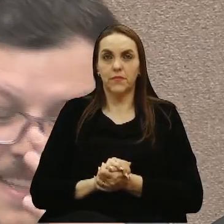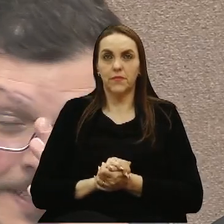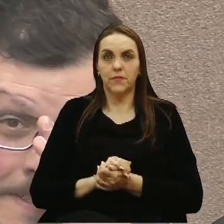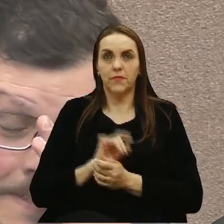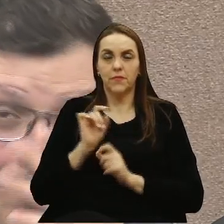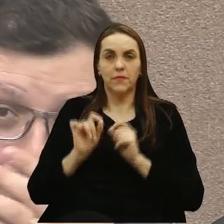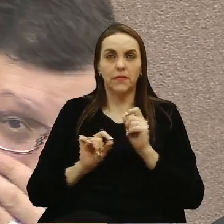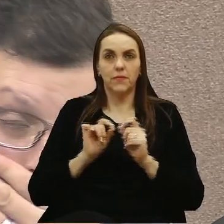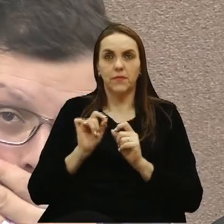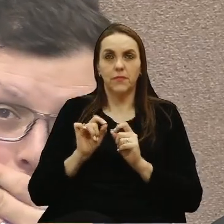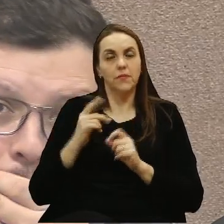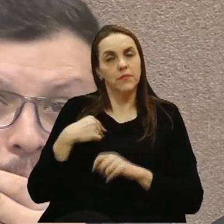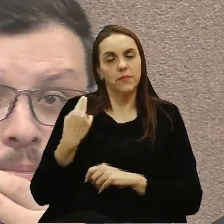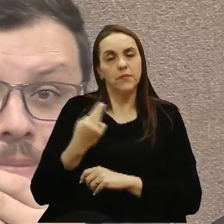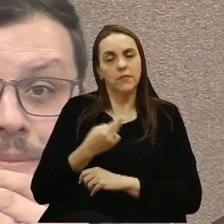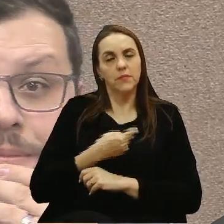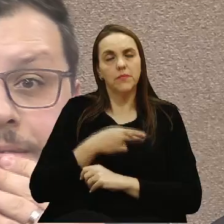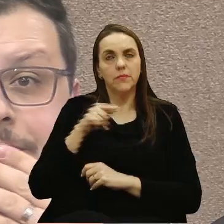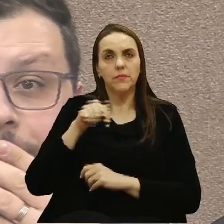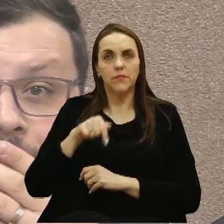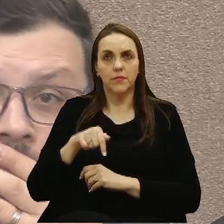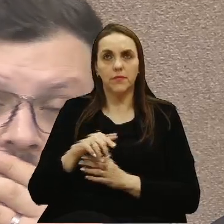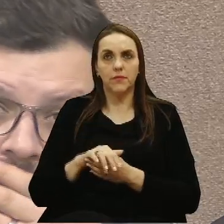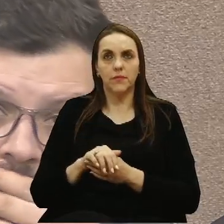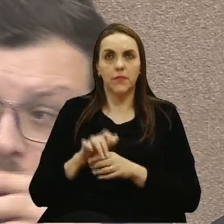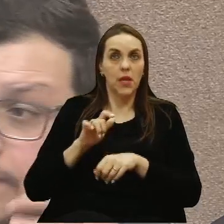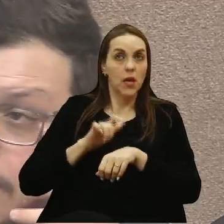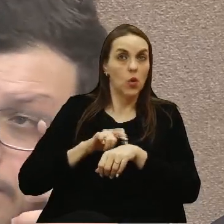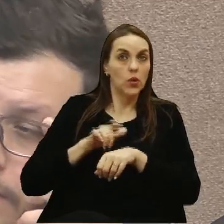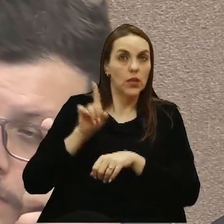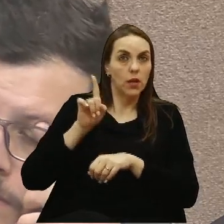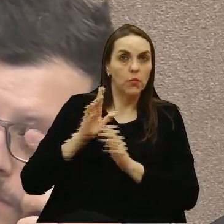Isso que nós estamos aqui... O meu tempo, por favor, presidente.